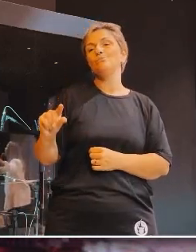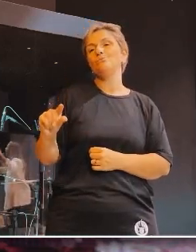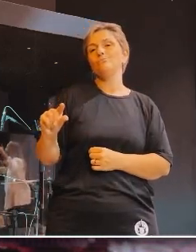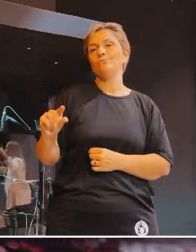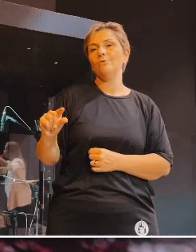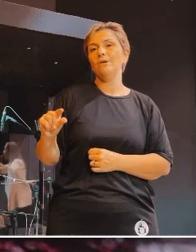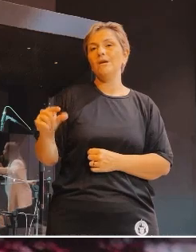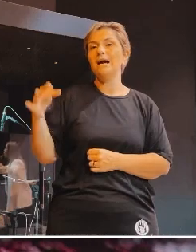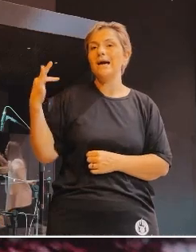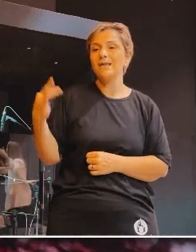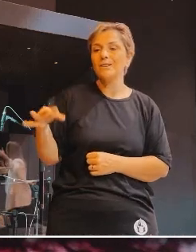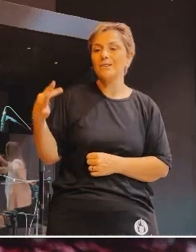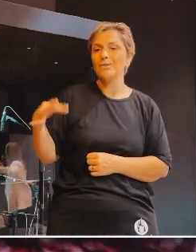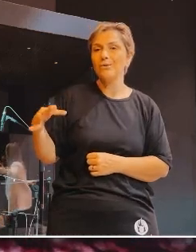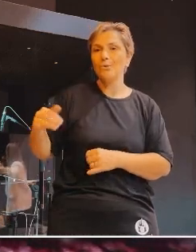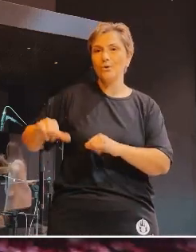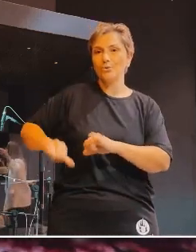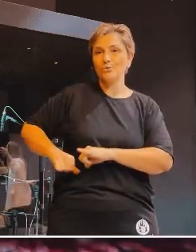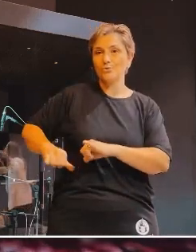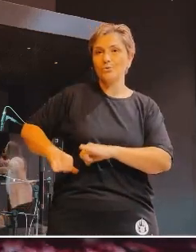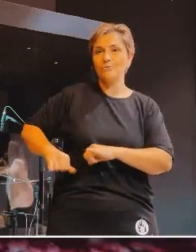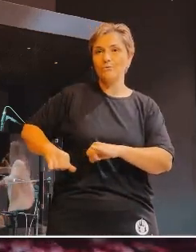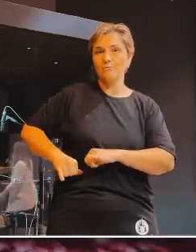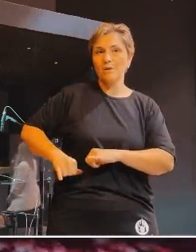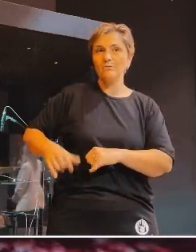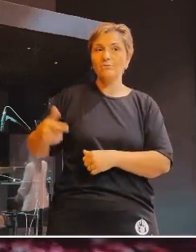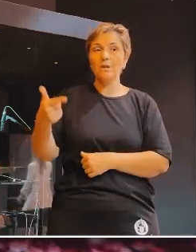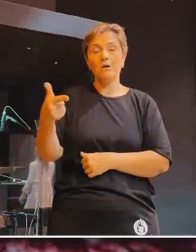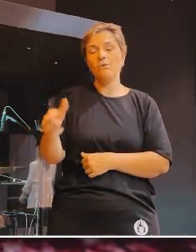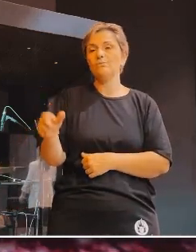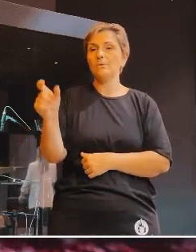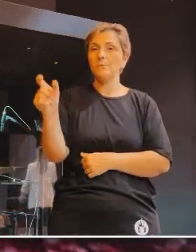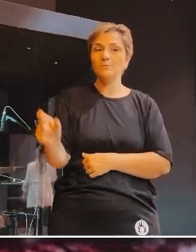amenizar a dor e o sofrimento do outro.